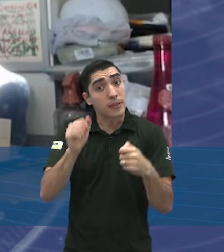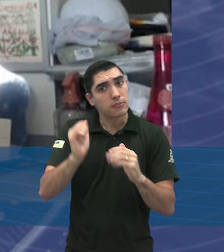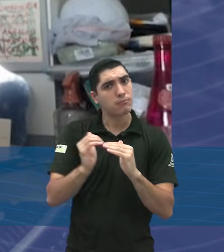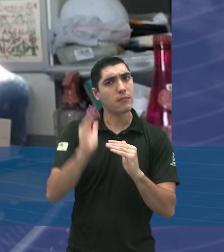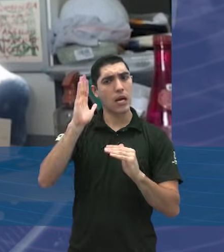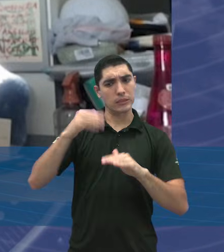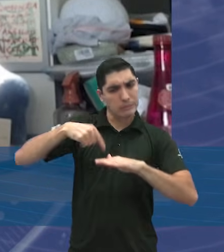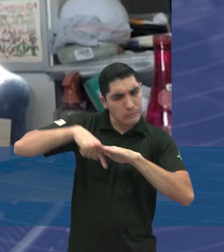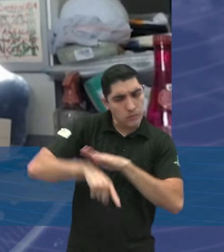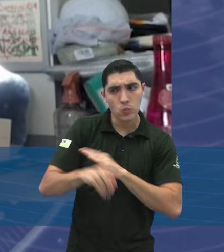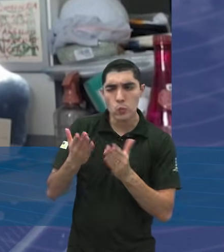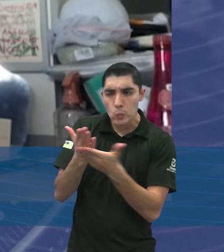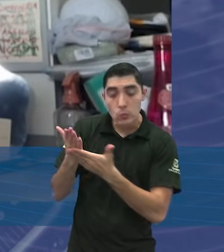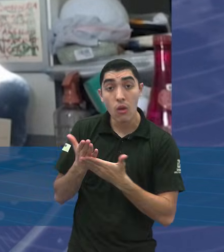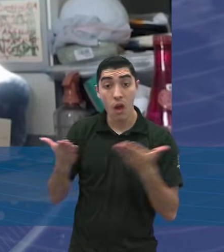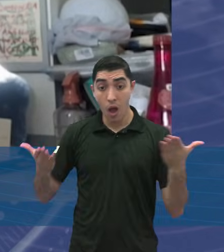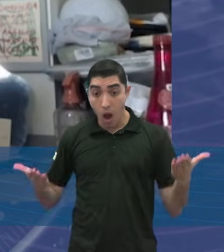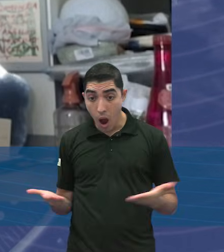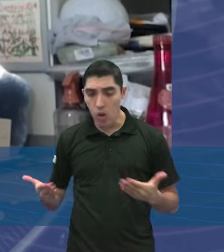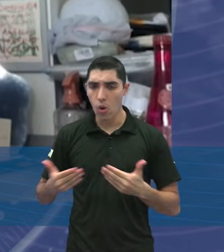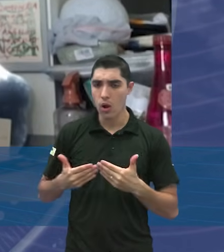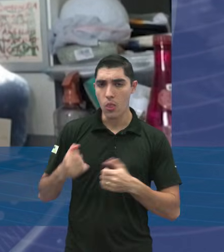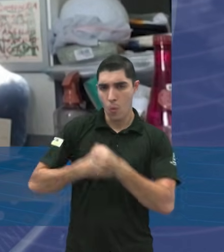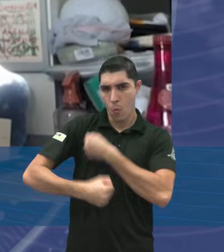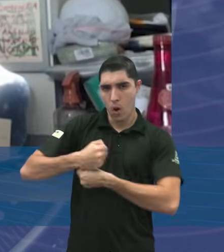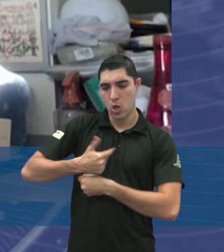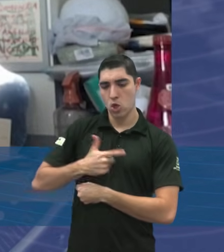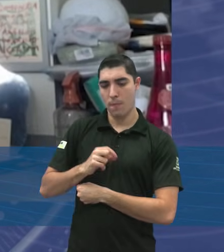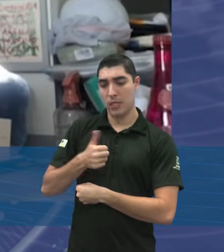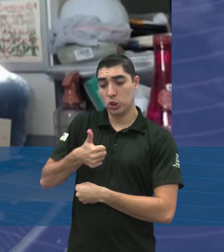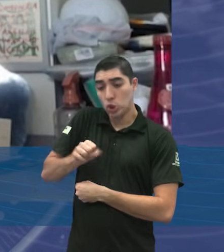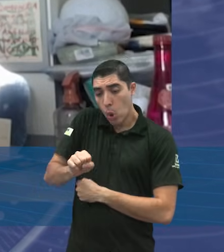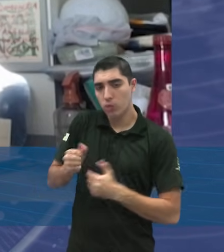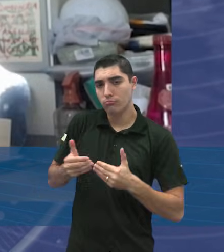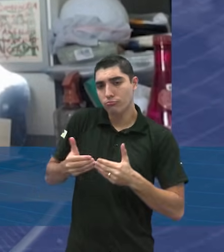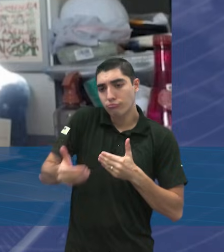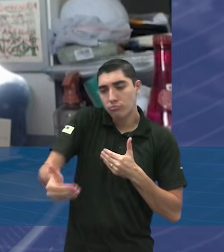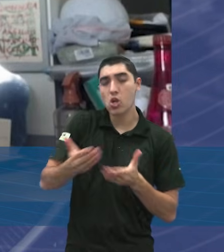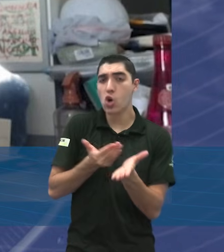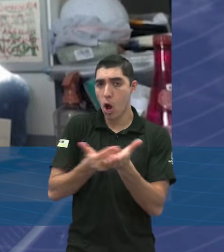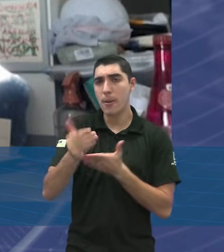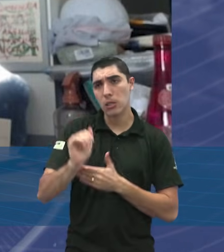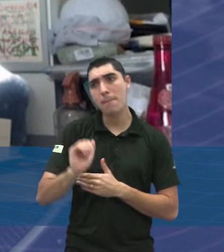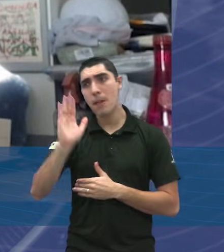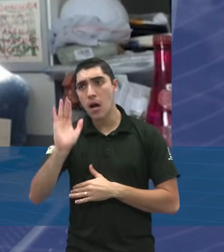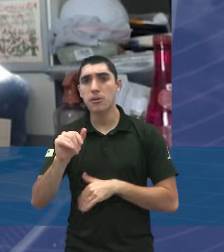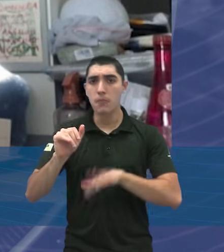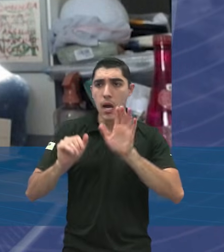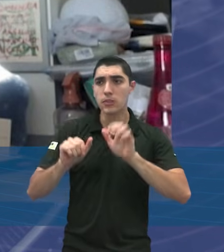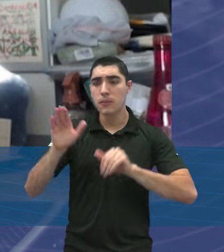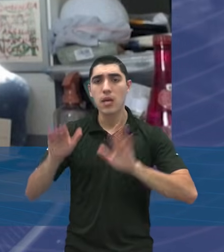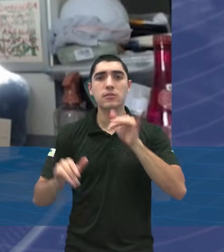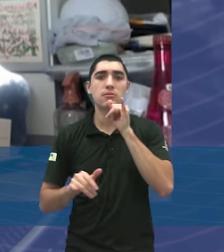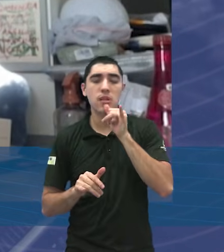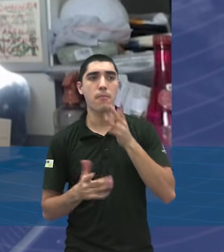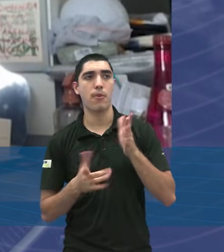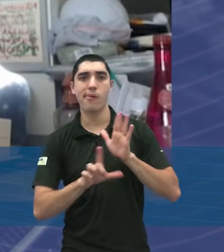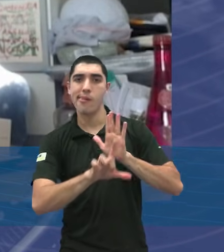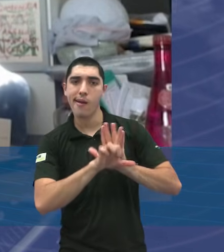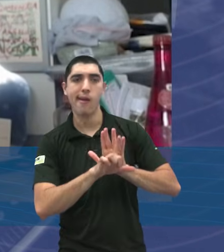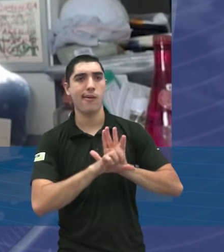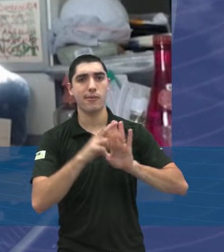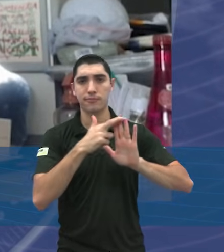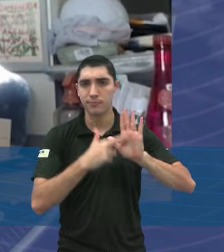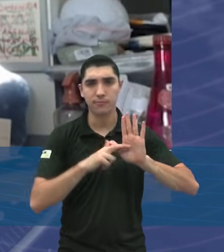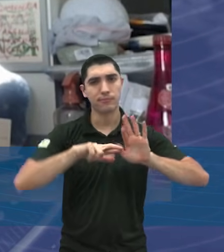que deveria. Agora, a partir de 2018, tem começado um movimento um pouco maior da profissão, das diretrizes, né, da